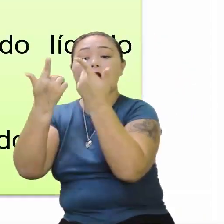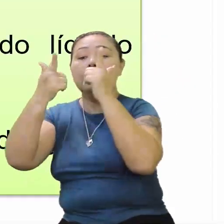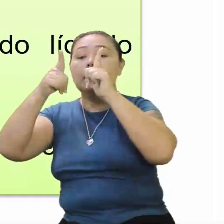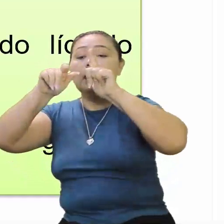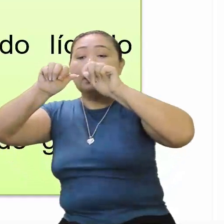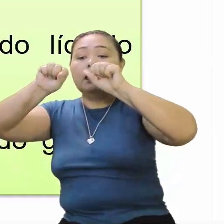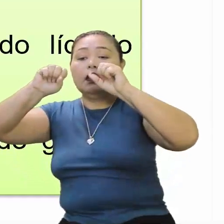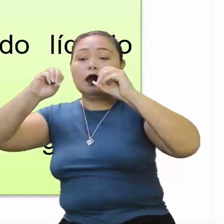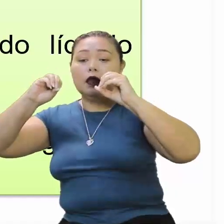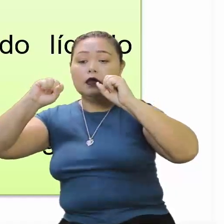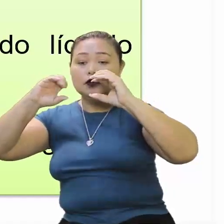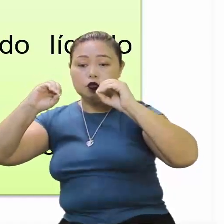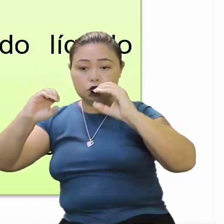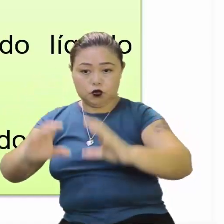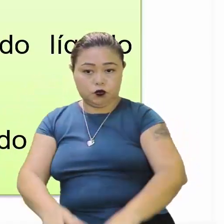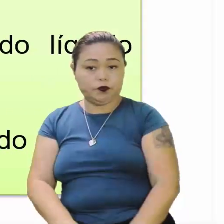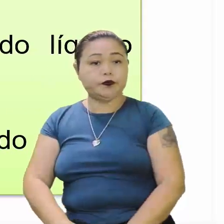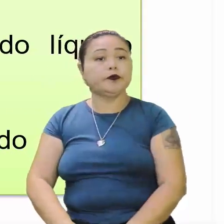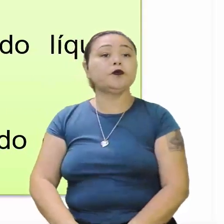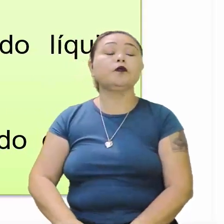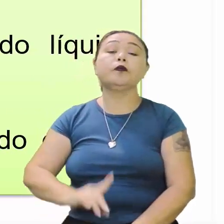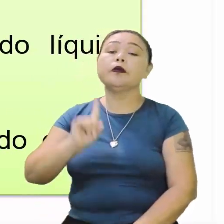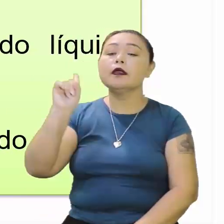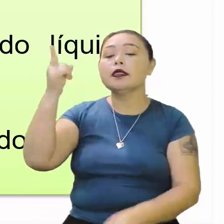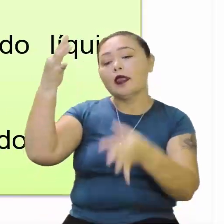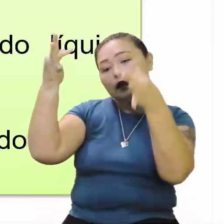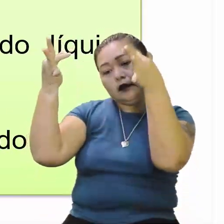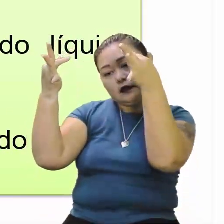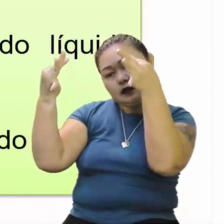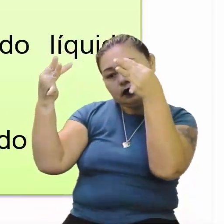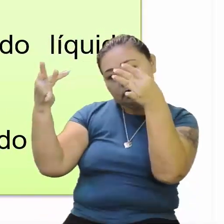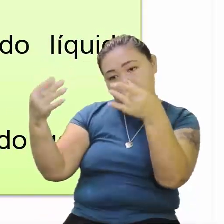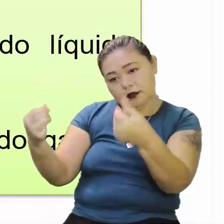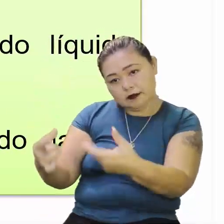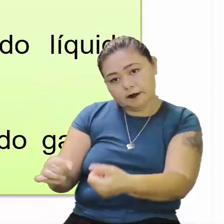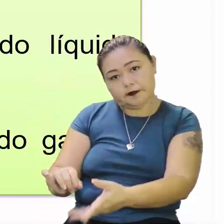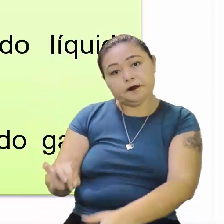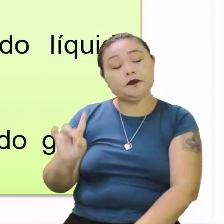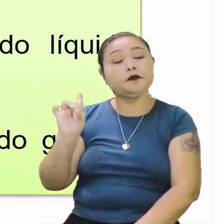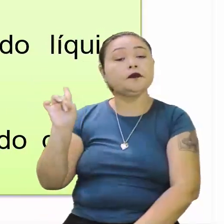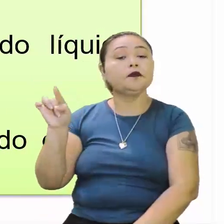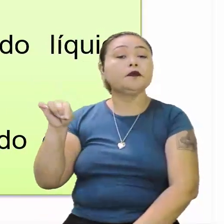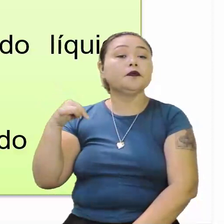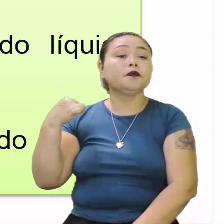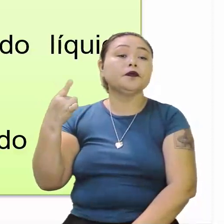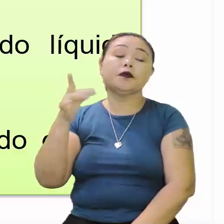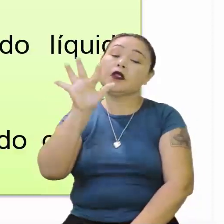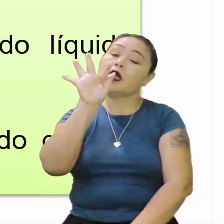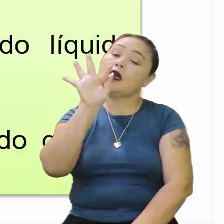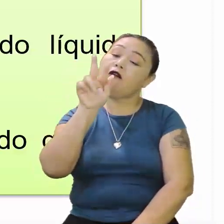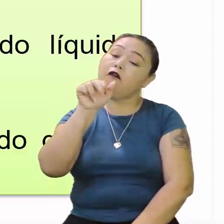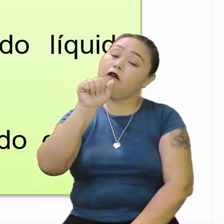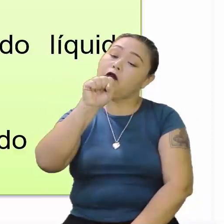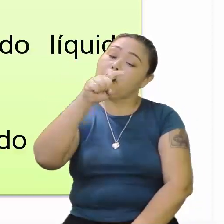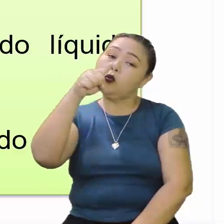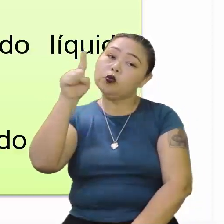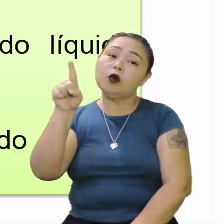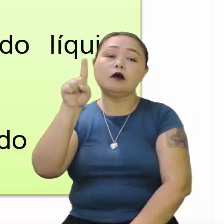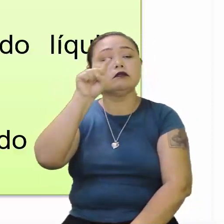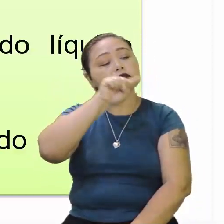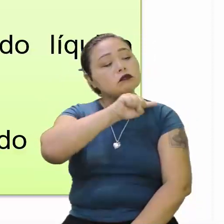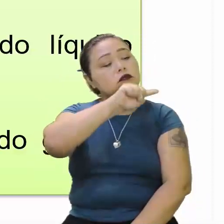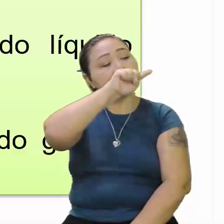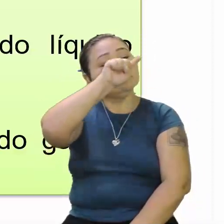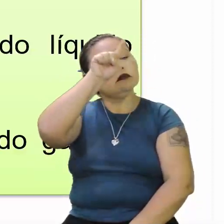Na sequência, vamos ver mais detalhadamente, né, que fusão é a passagem